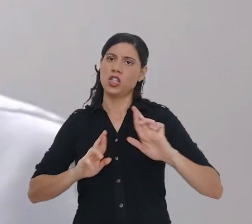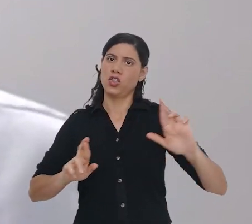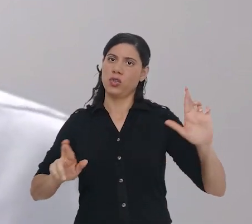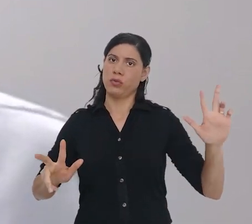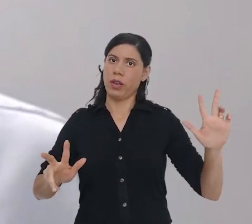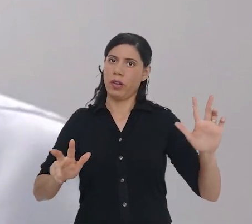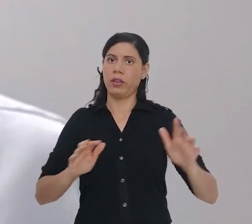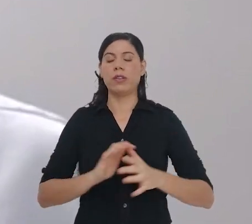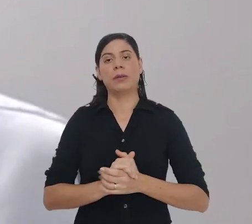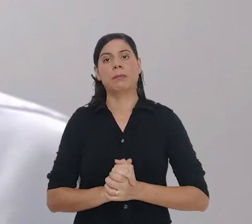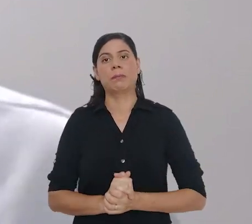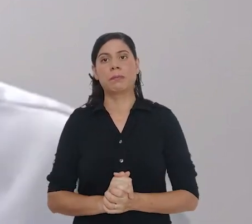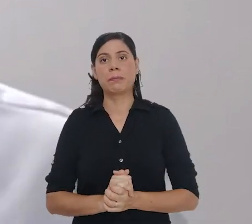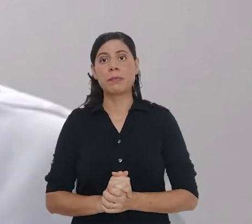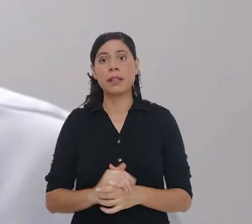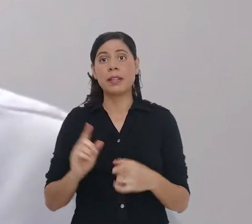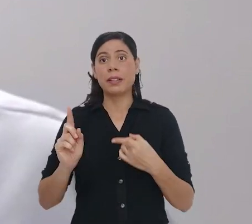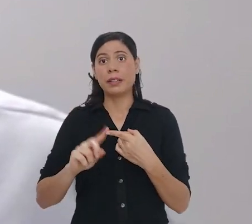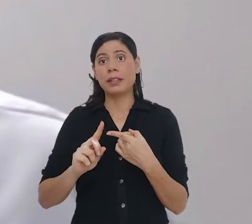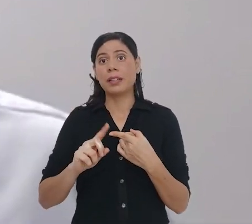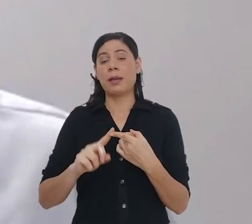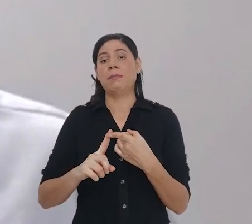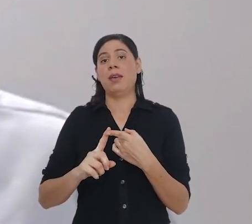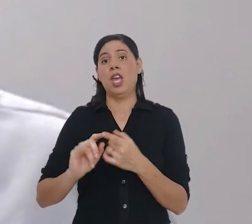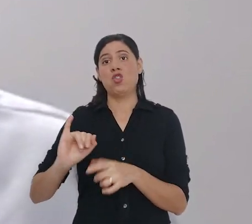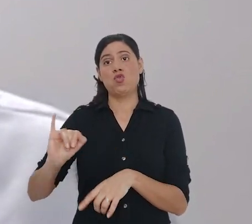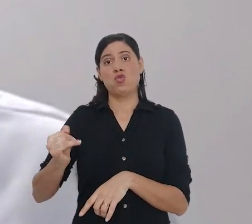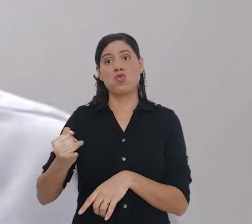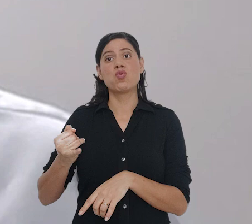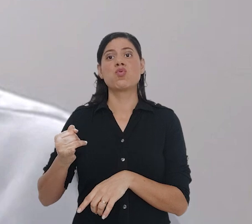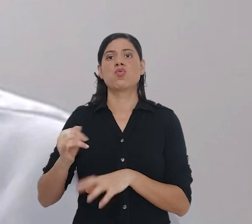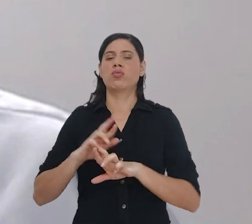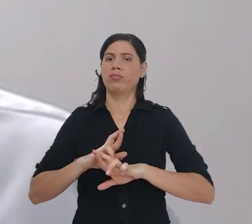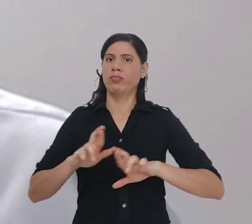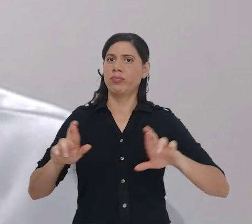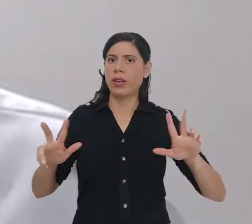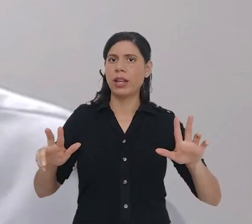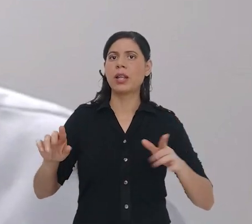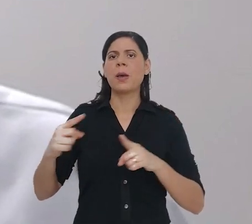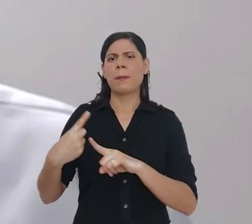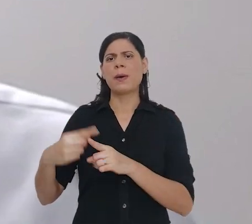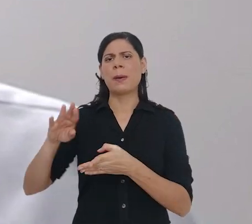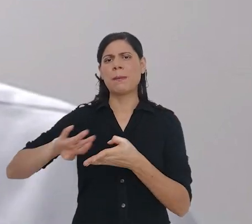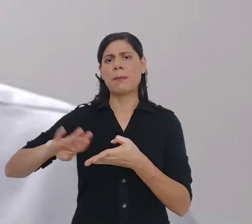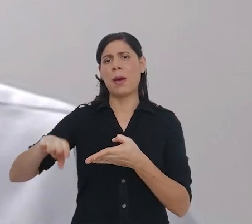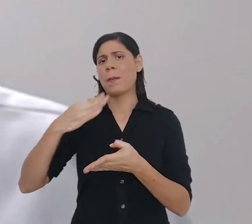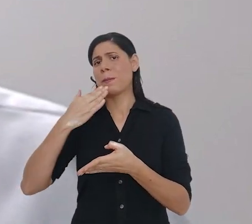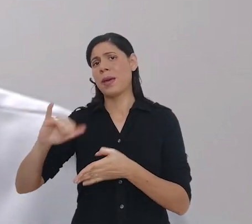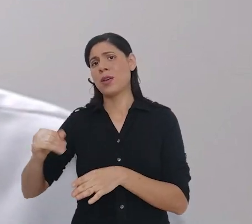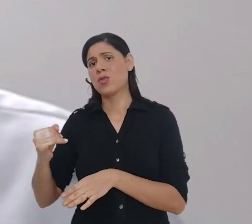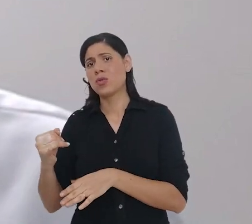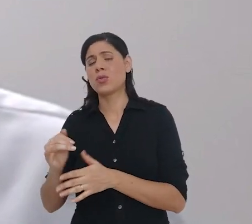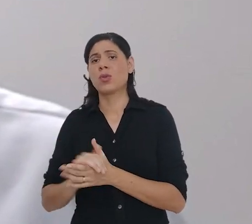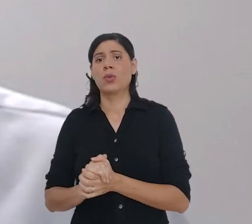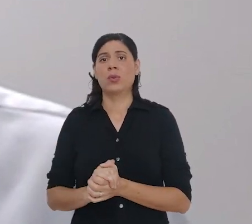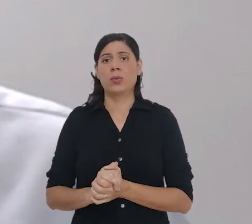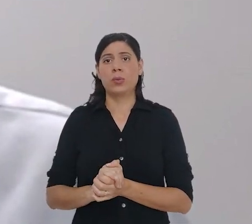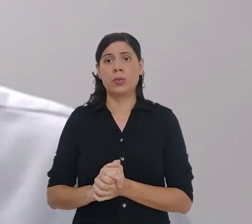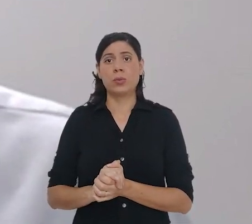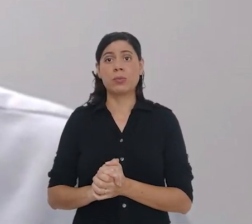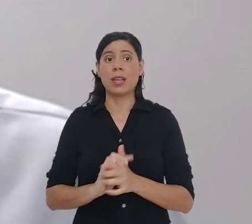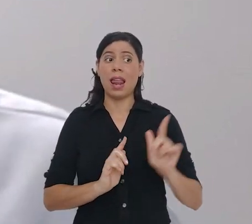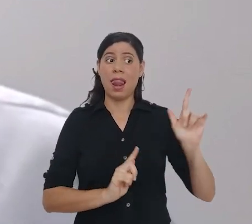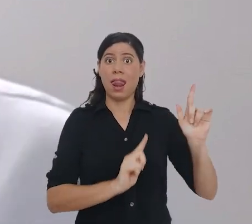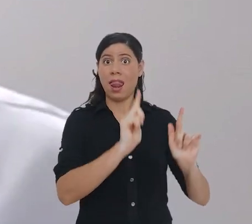das parcelas, até os encargos que são cobrados, porque o banco cobra juros, e no financiamento